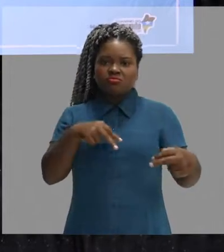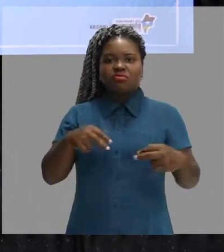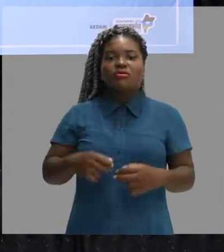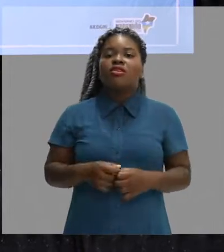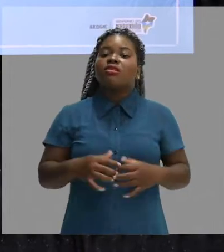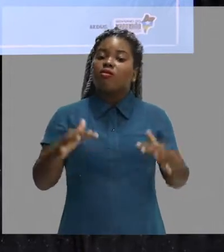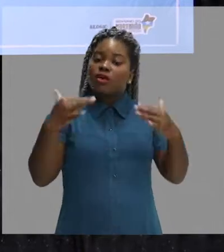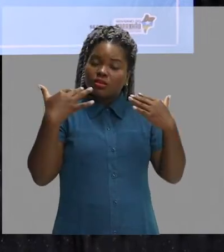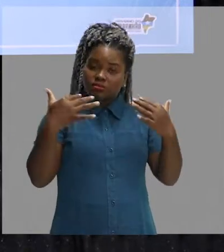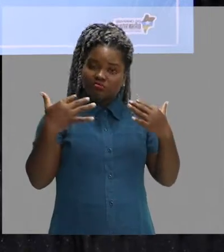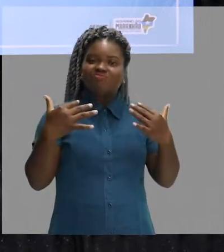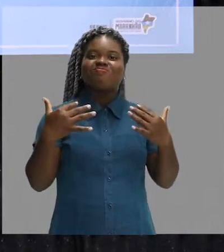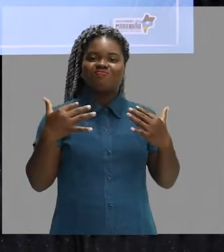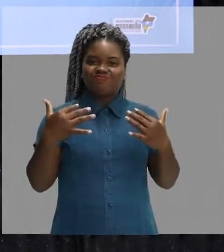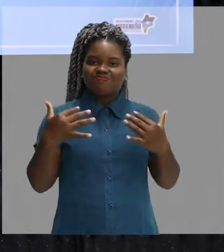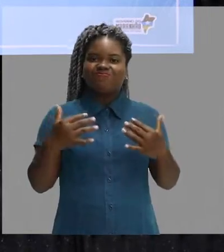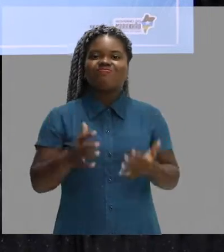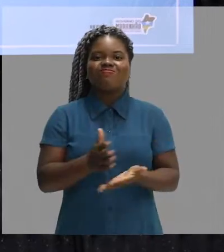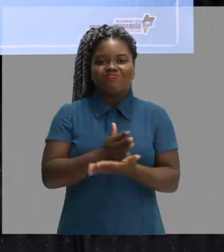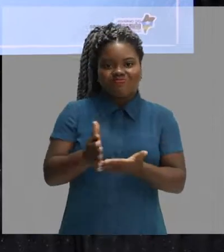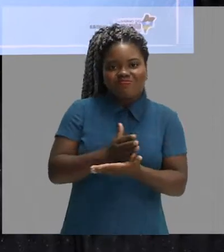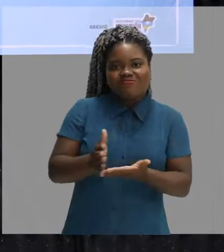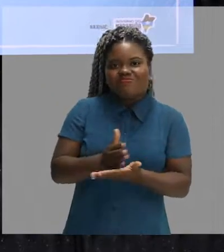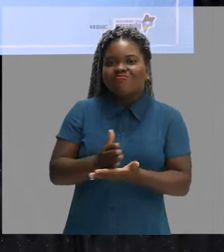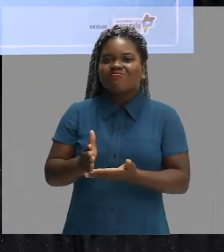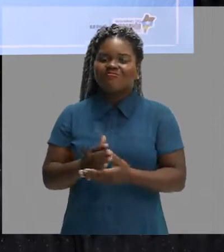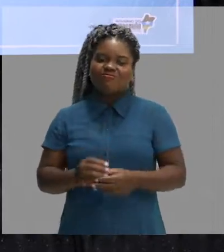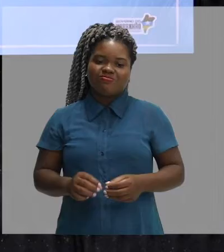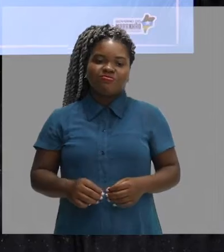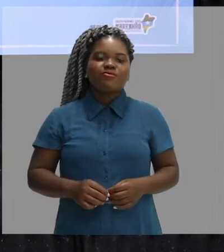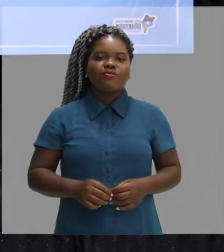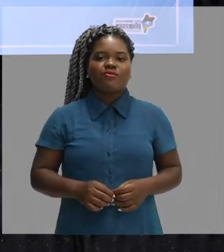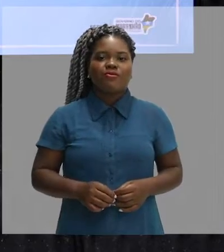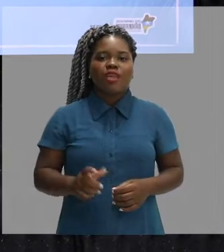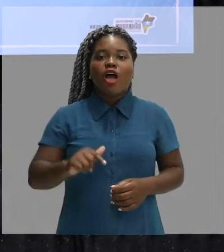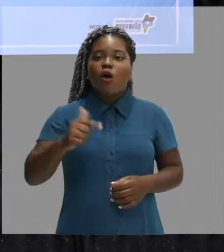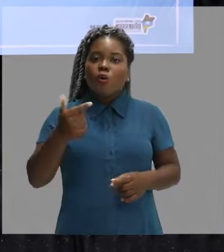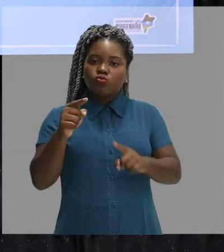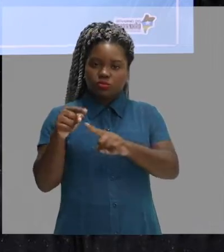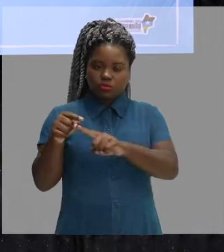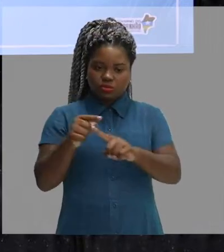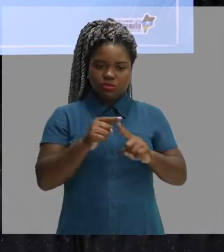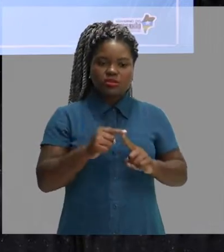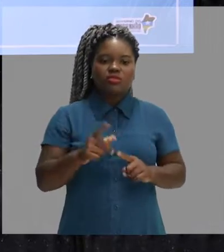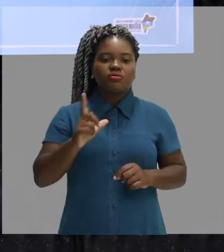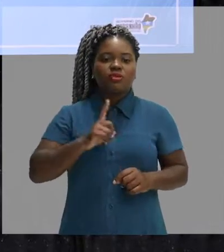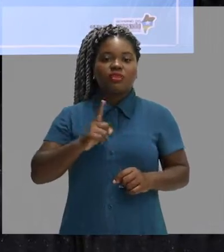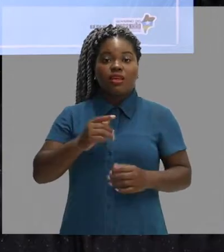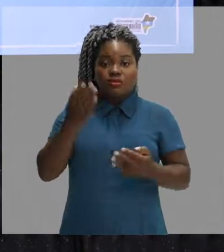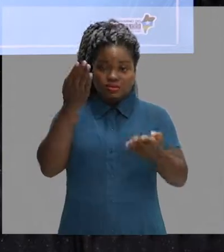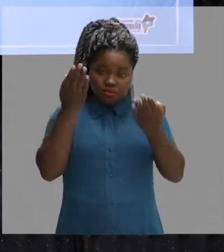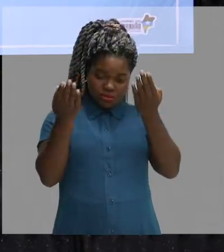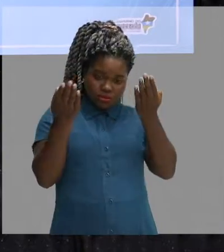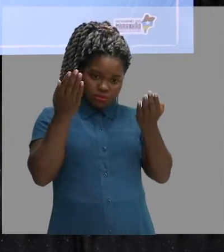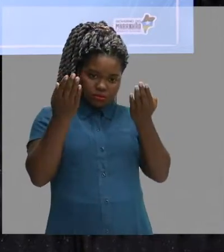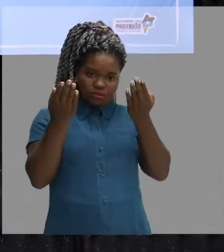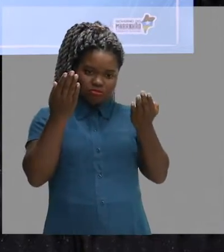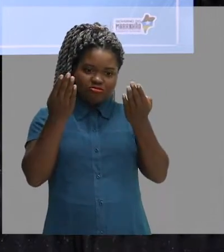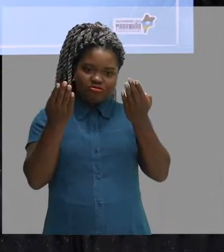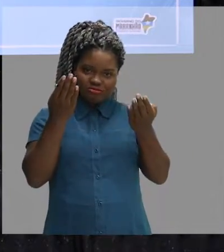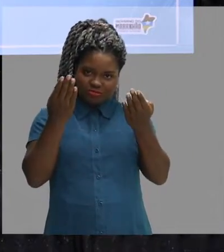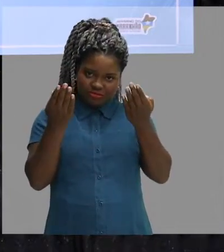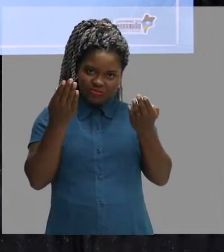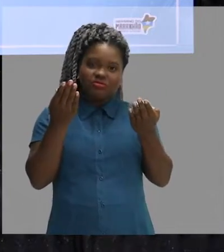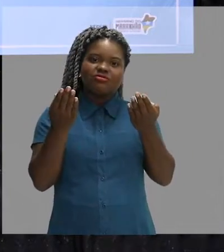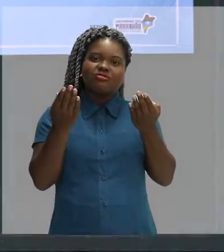presta atenção nessas exceções. Fechado? Próximo tipo de violência. Violência psicológica e também moral podem